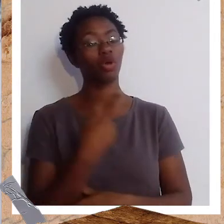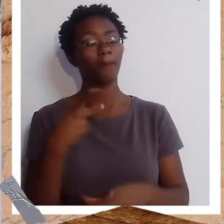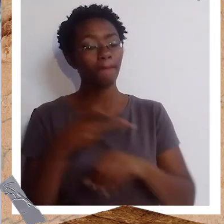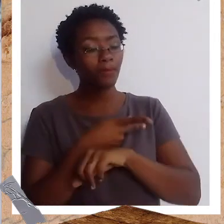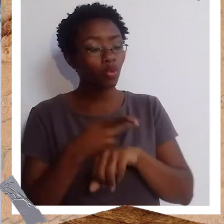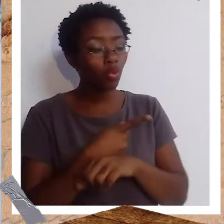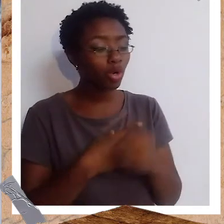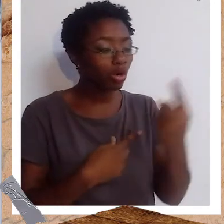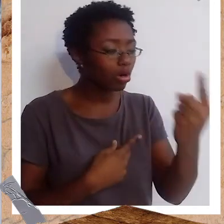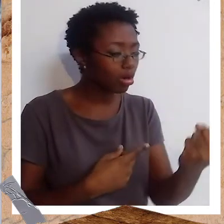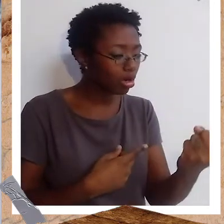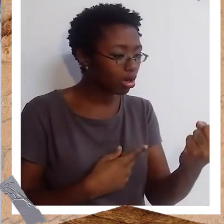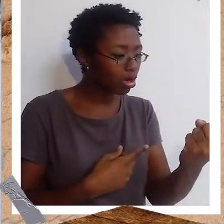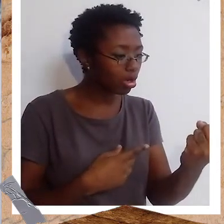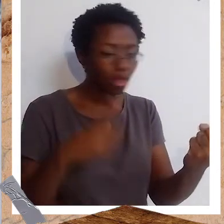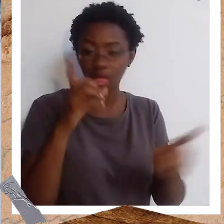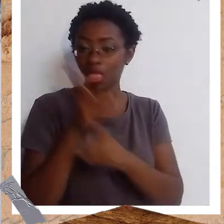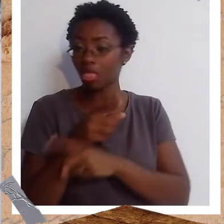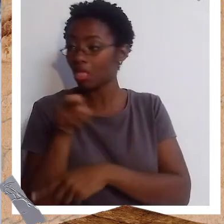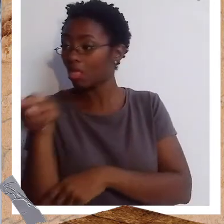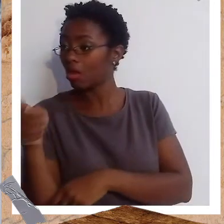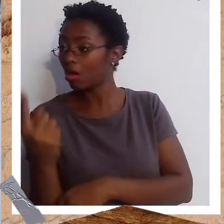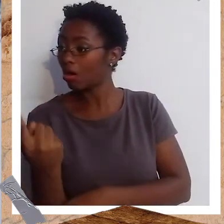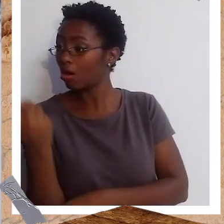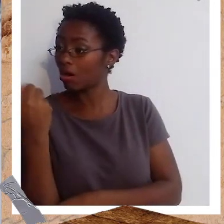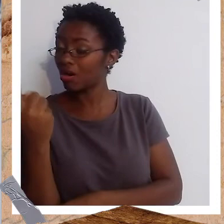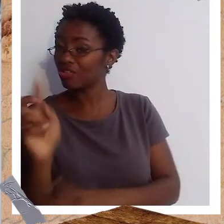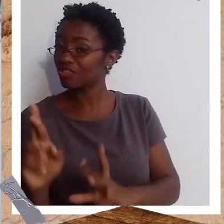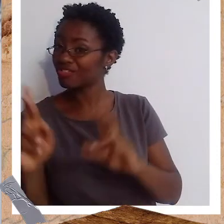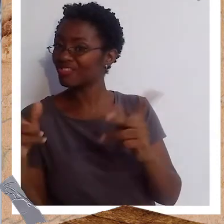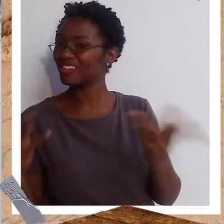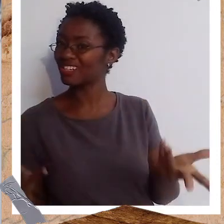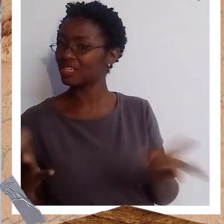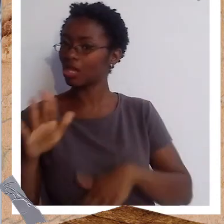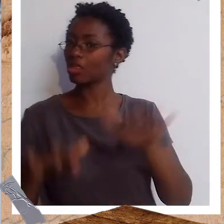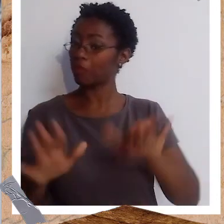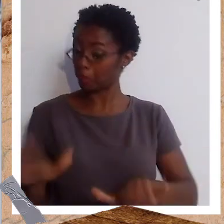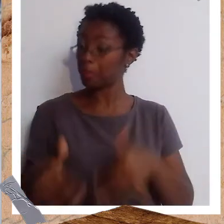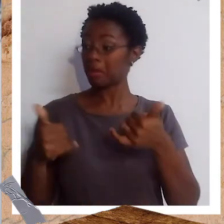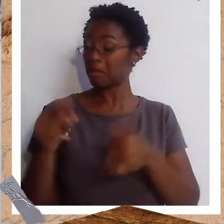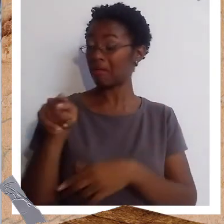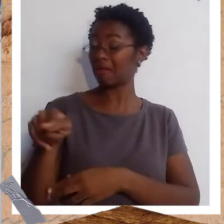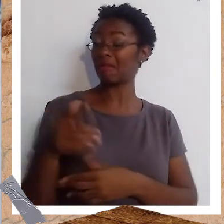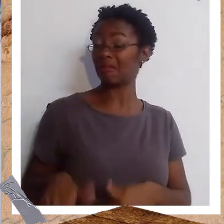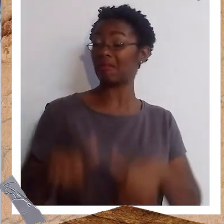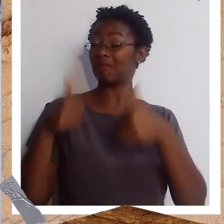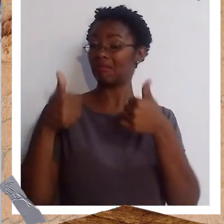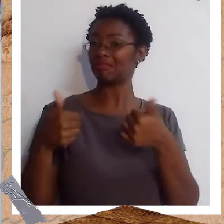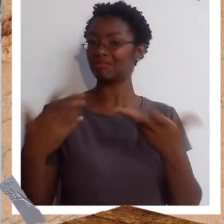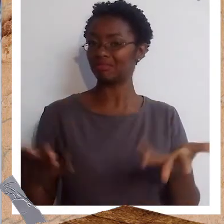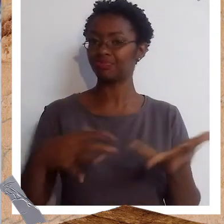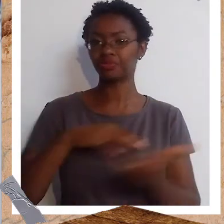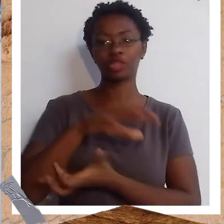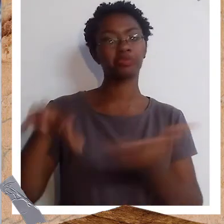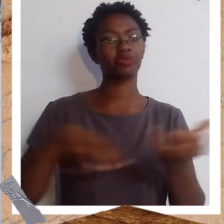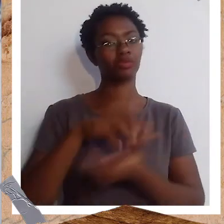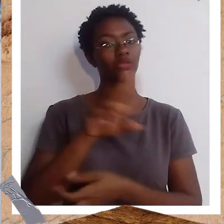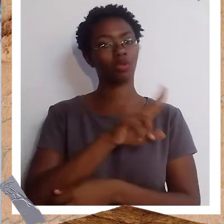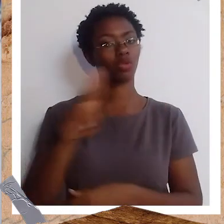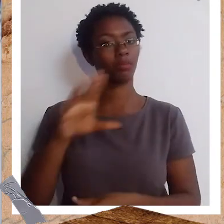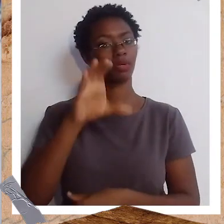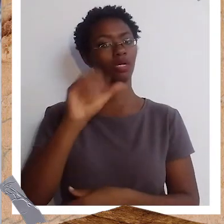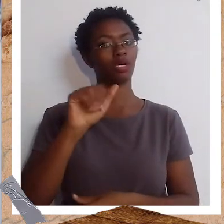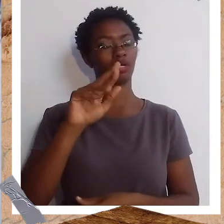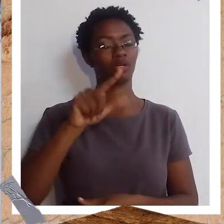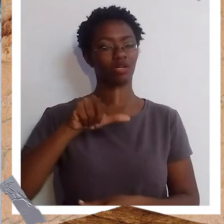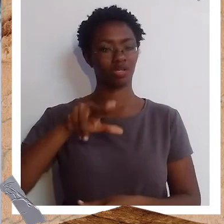uma coisa e encontramos outra, por vezes muito melhor. Com uma revolução chamada Carolina,